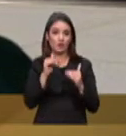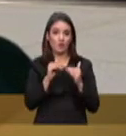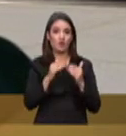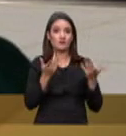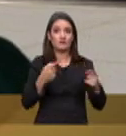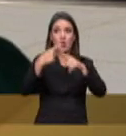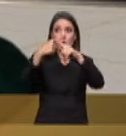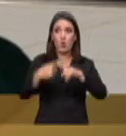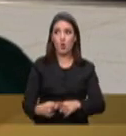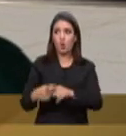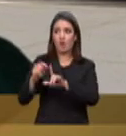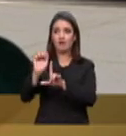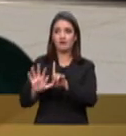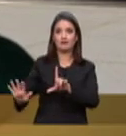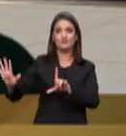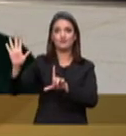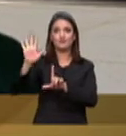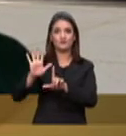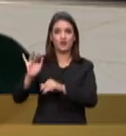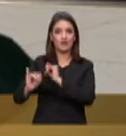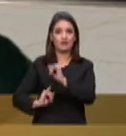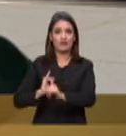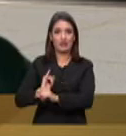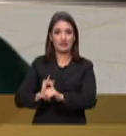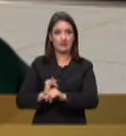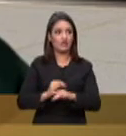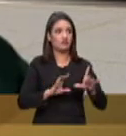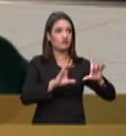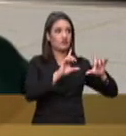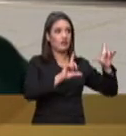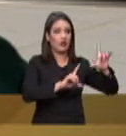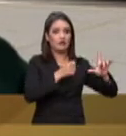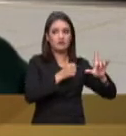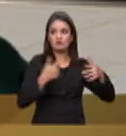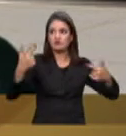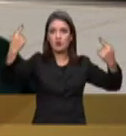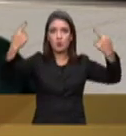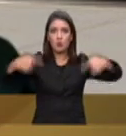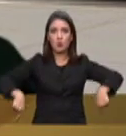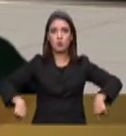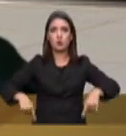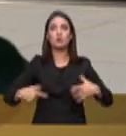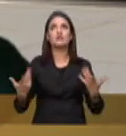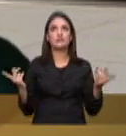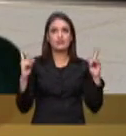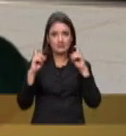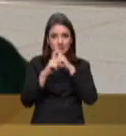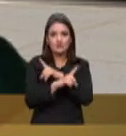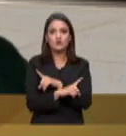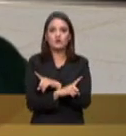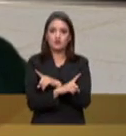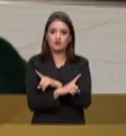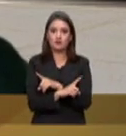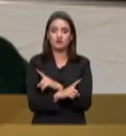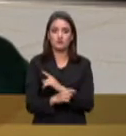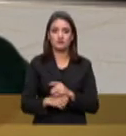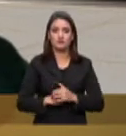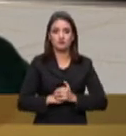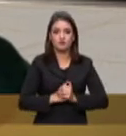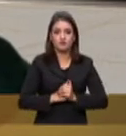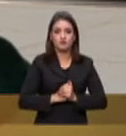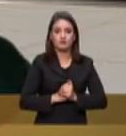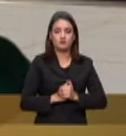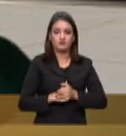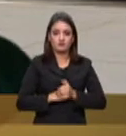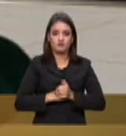as grandes plataformas digitais, pela atenção das pessoas e pelos recursos do mercado publicitário. Inclusive, citei os dados aqui